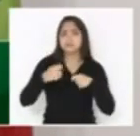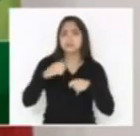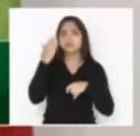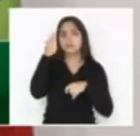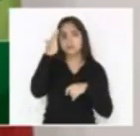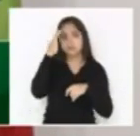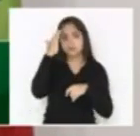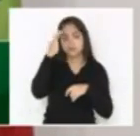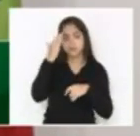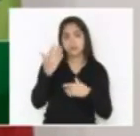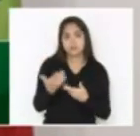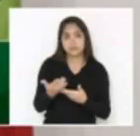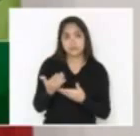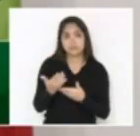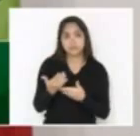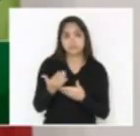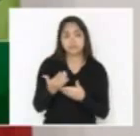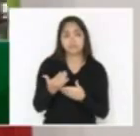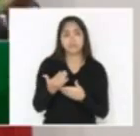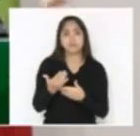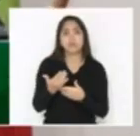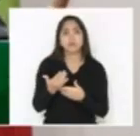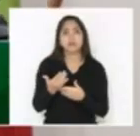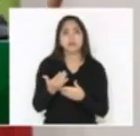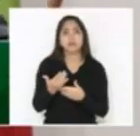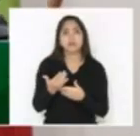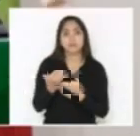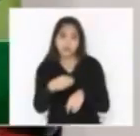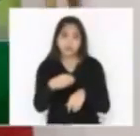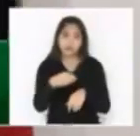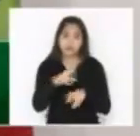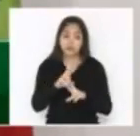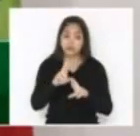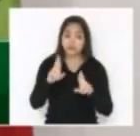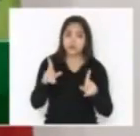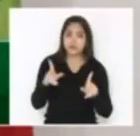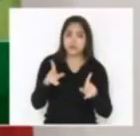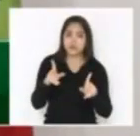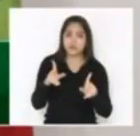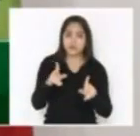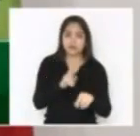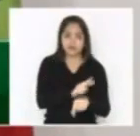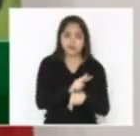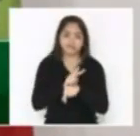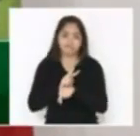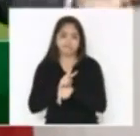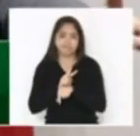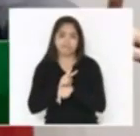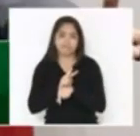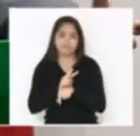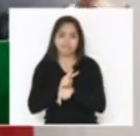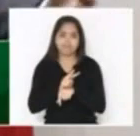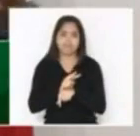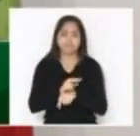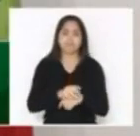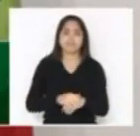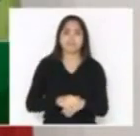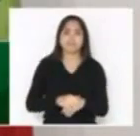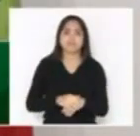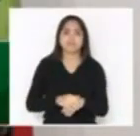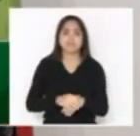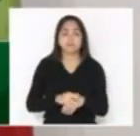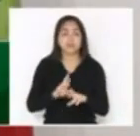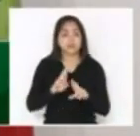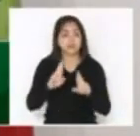entender que de 2002 é emprestado, né, do tio. Né, é